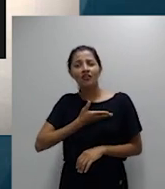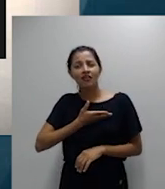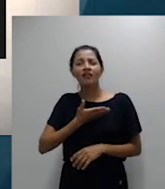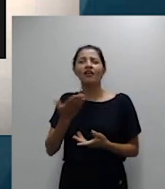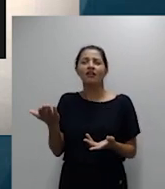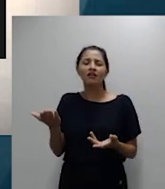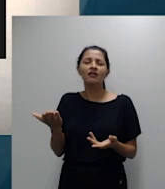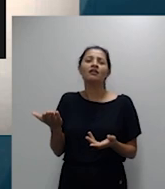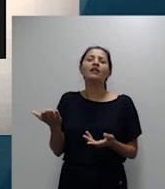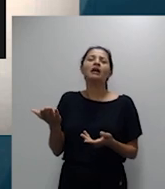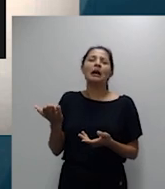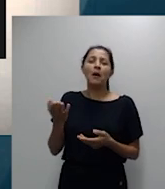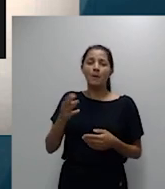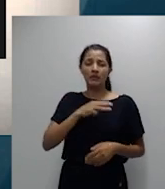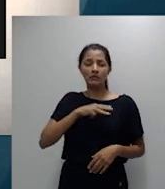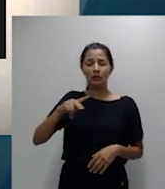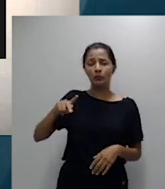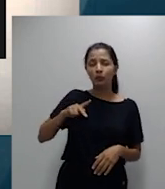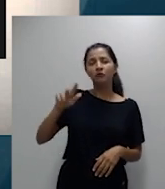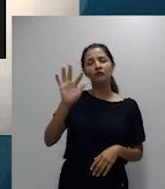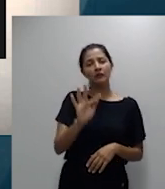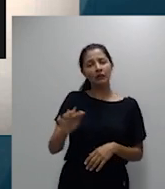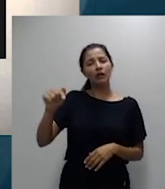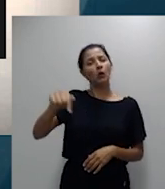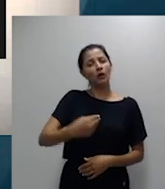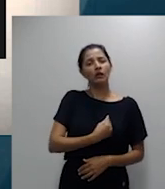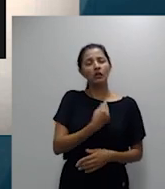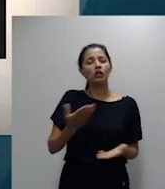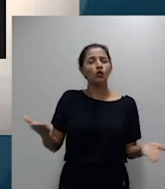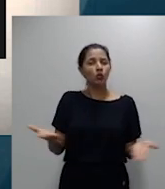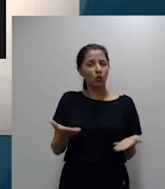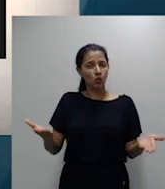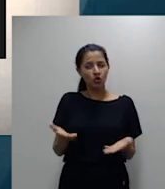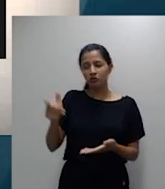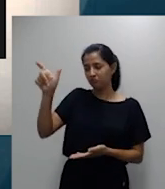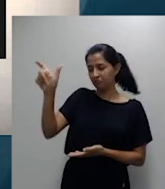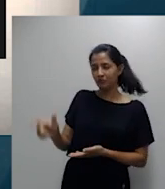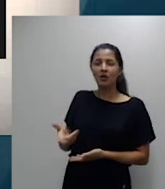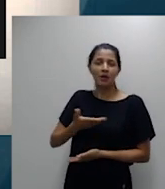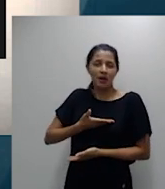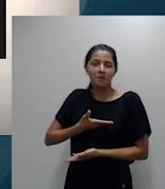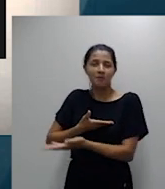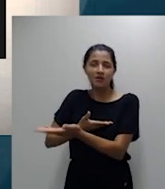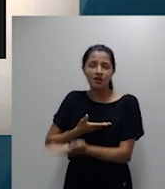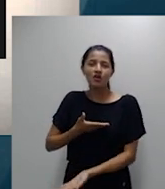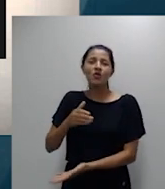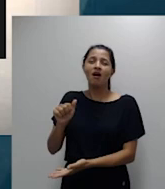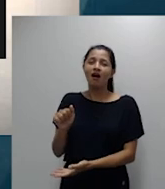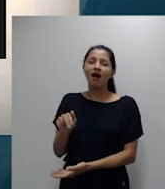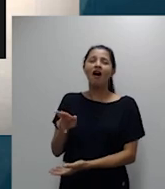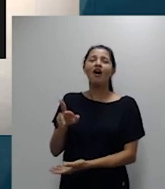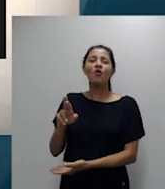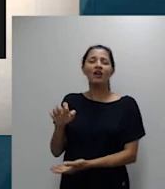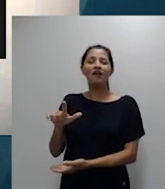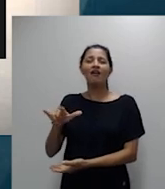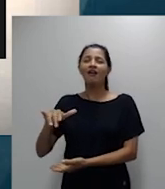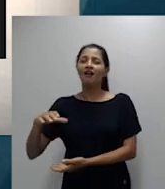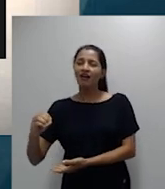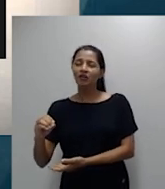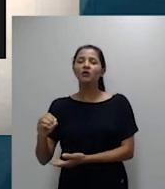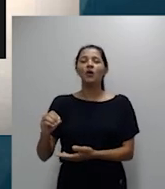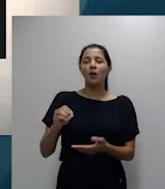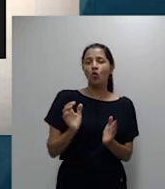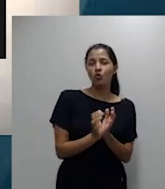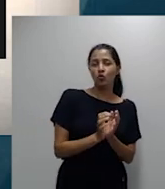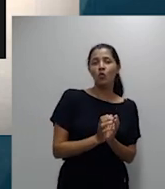o Ministério Público Federal também hoje aqui na presença do querido amigo o Dr Aurélio Rios ou pessoal da